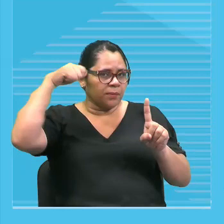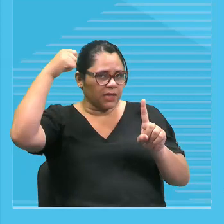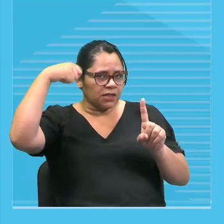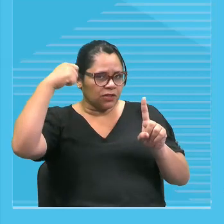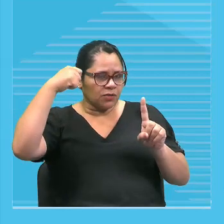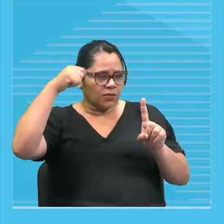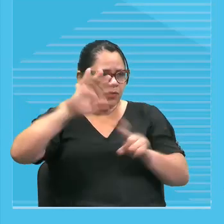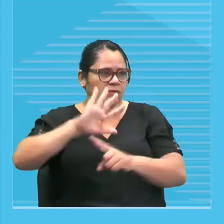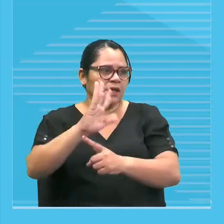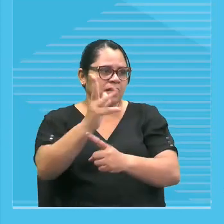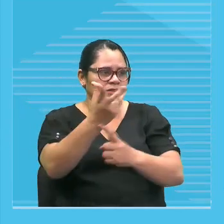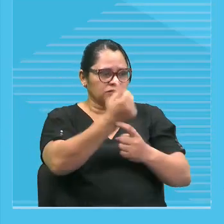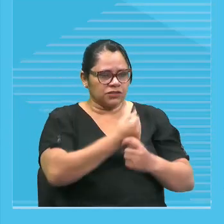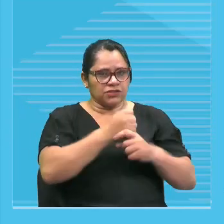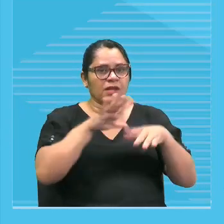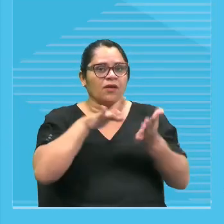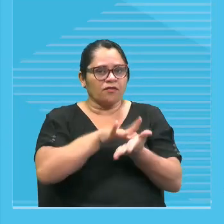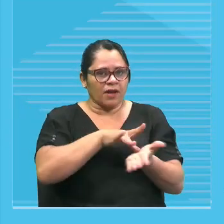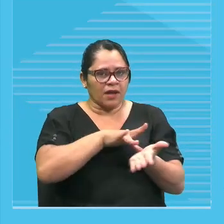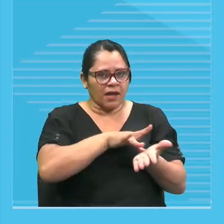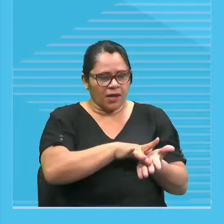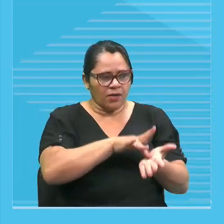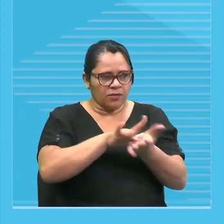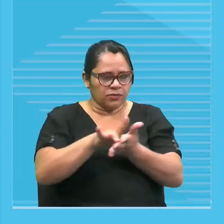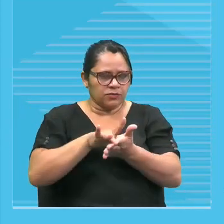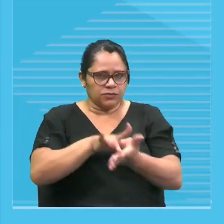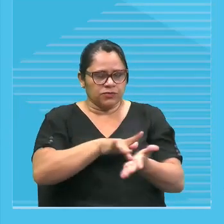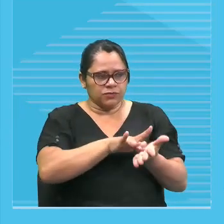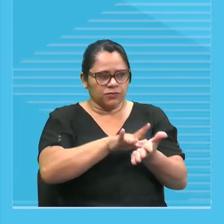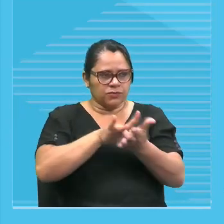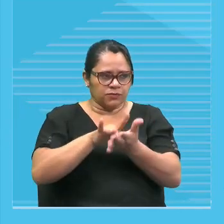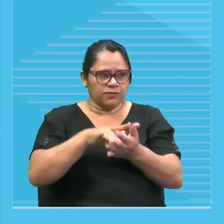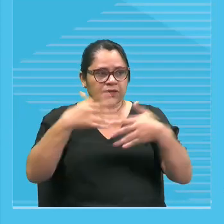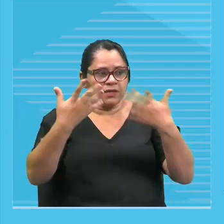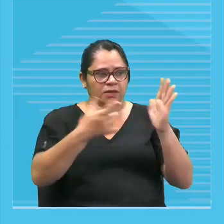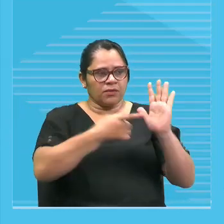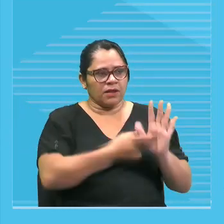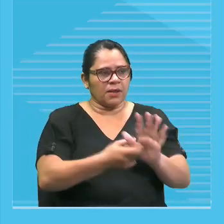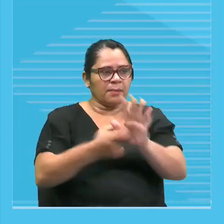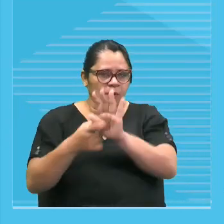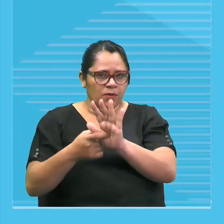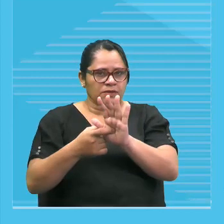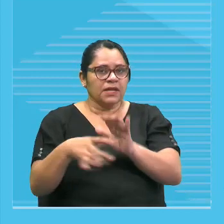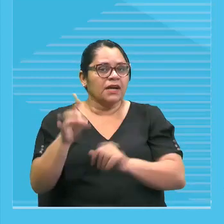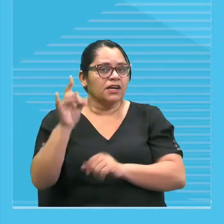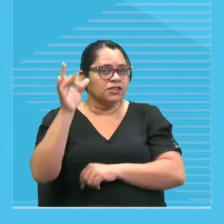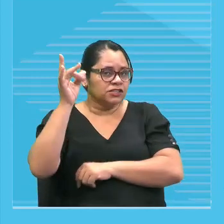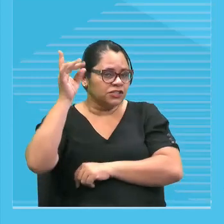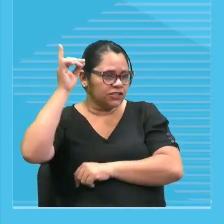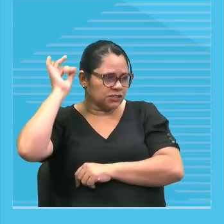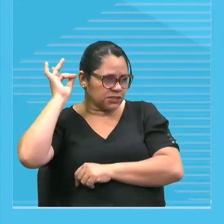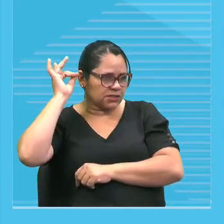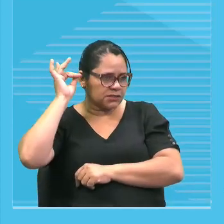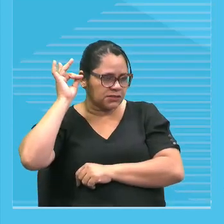é falso se ratificou agora né Ele fala aqui ó antiga suspeitas